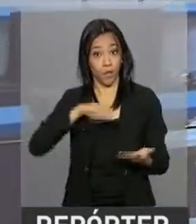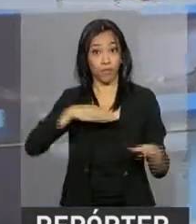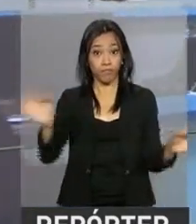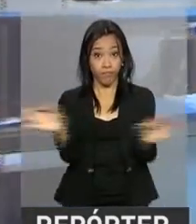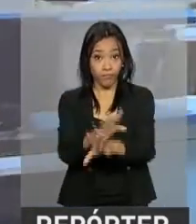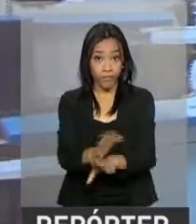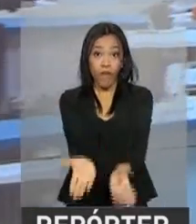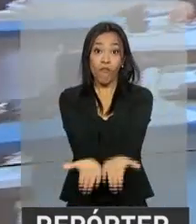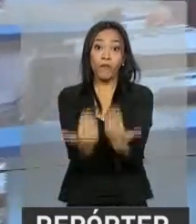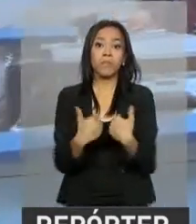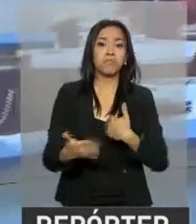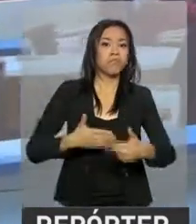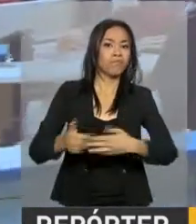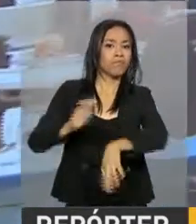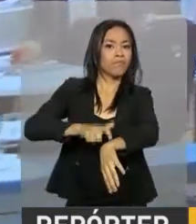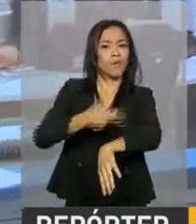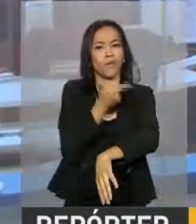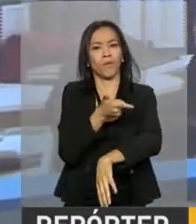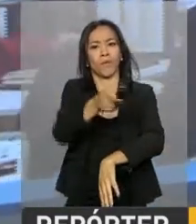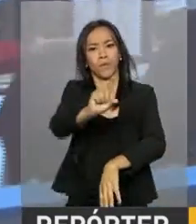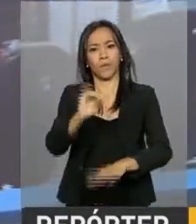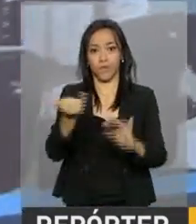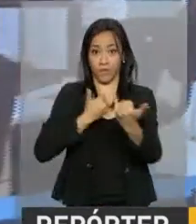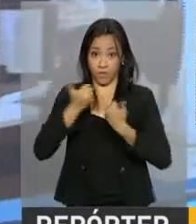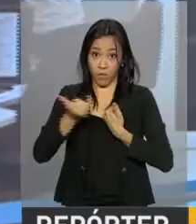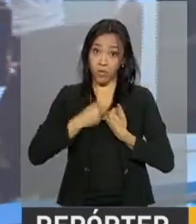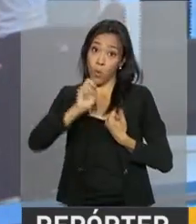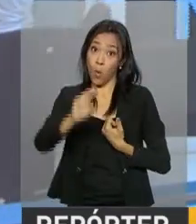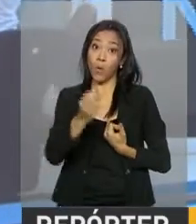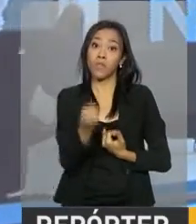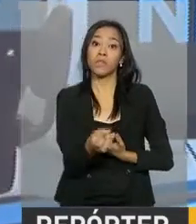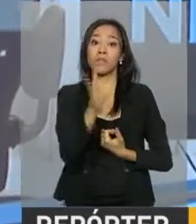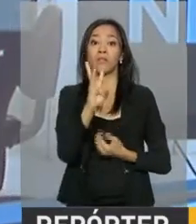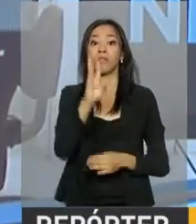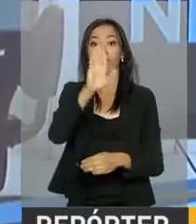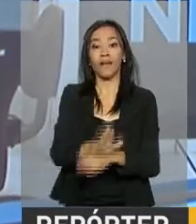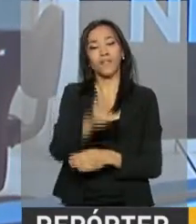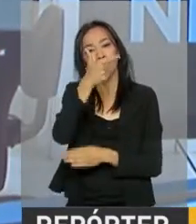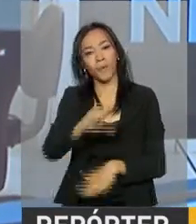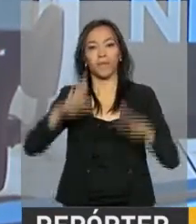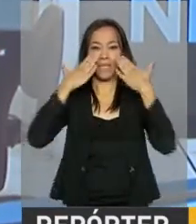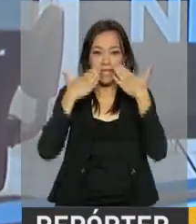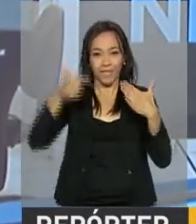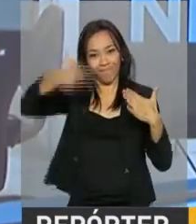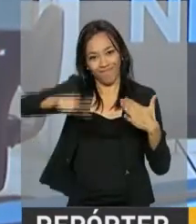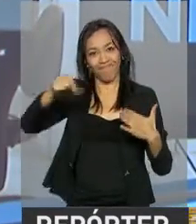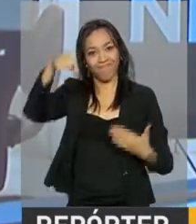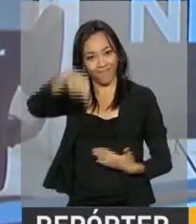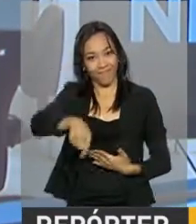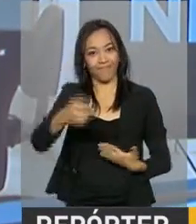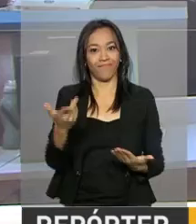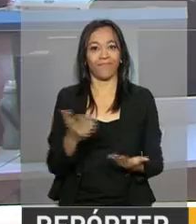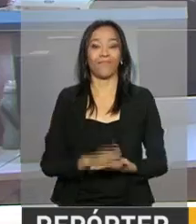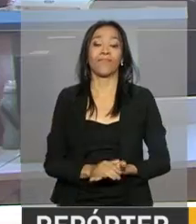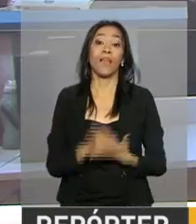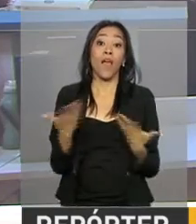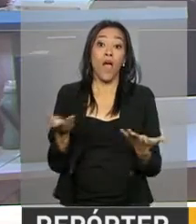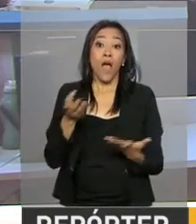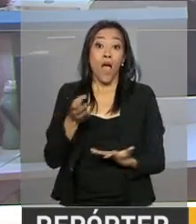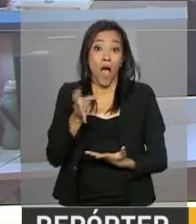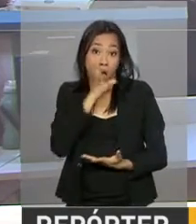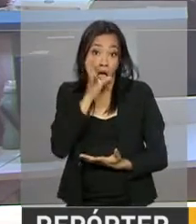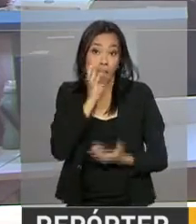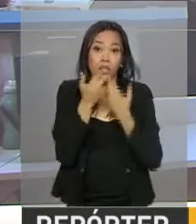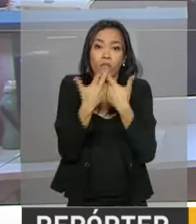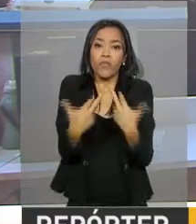aqui. Voltamos a qualquer momento com outras informações ou às 15h na próxima edição do Repórter NBR. Acompanhe